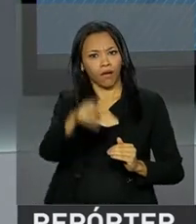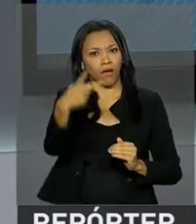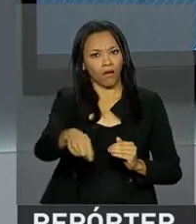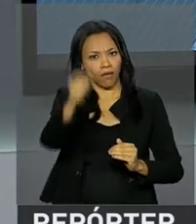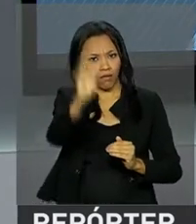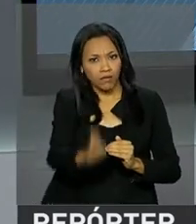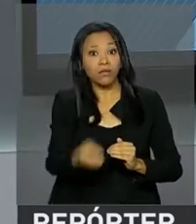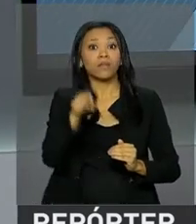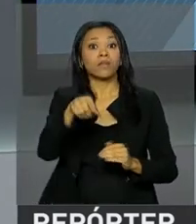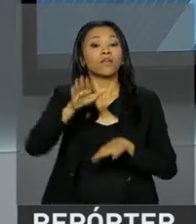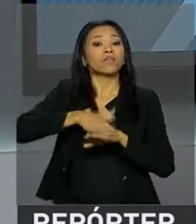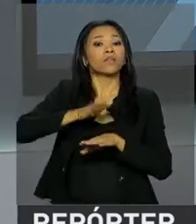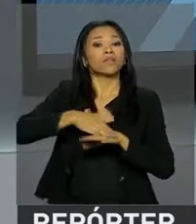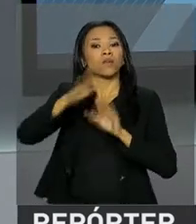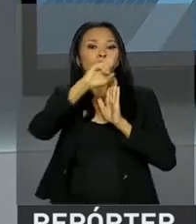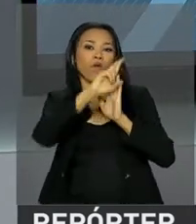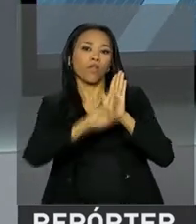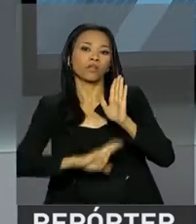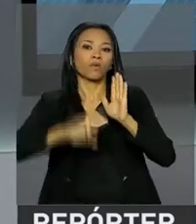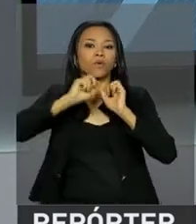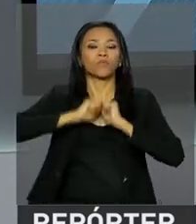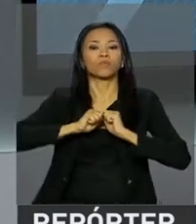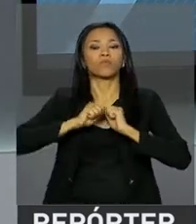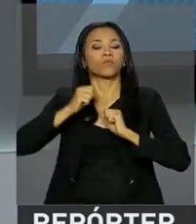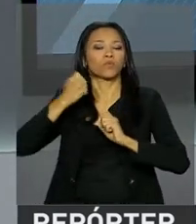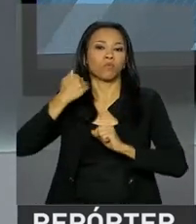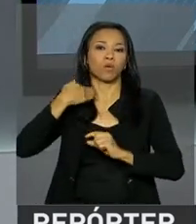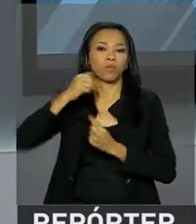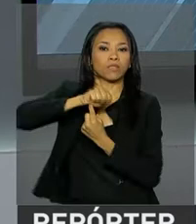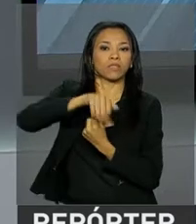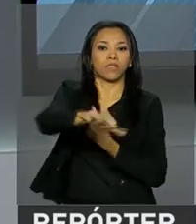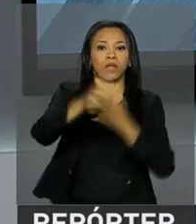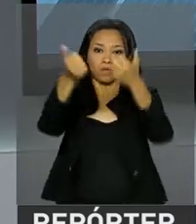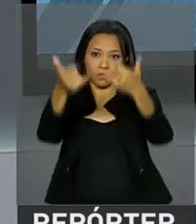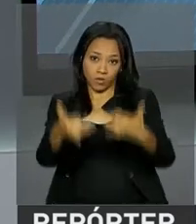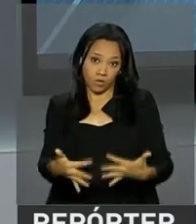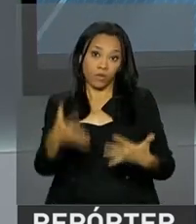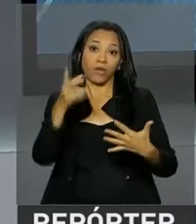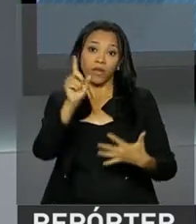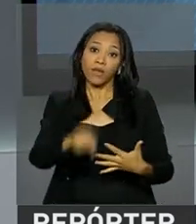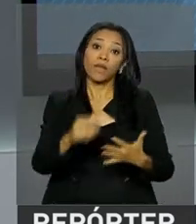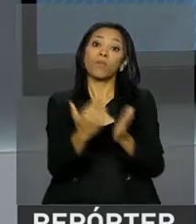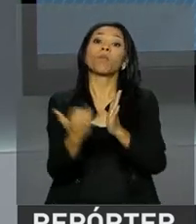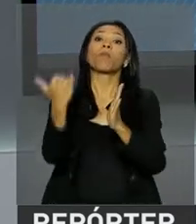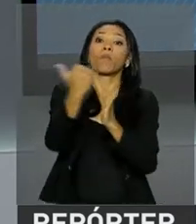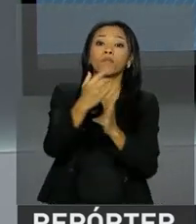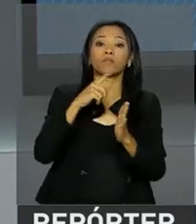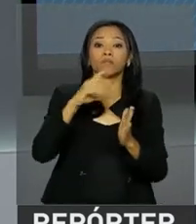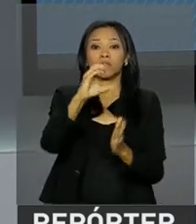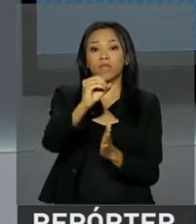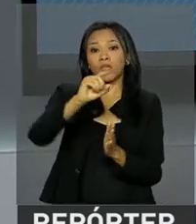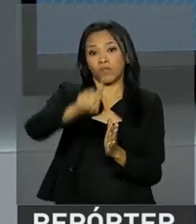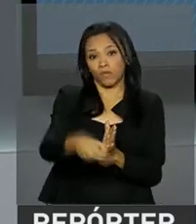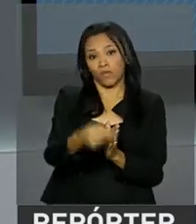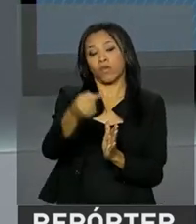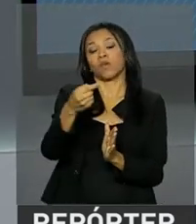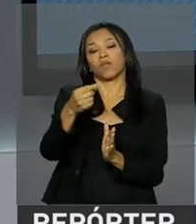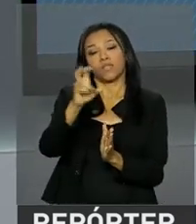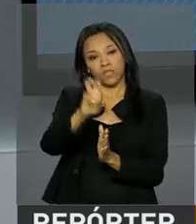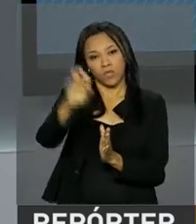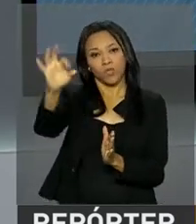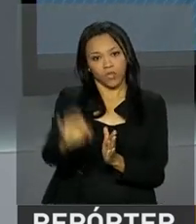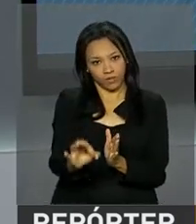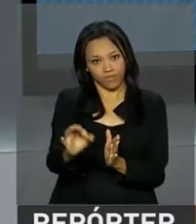que, segundo o boletim Focus do Banco Central, prevê crescimento de 0,5%. Para o ano